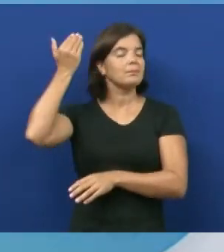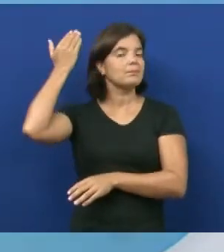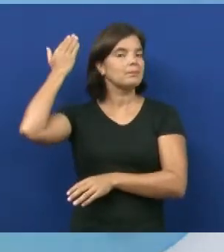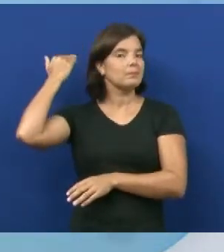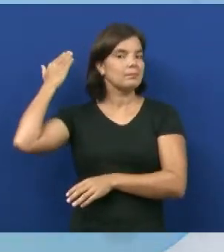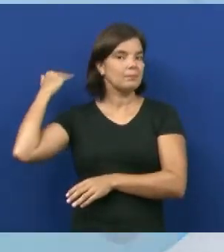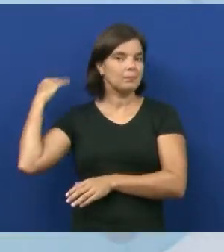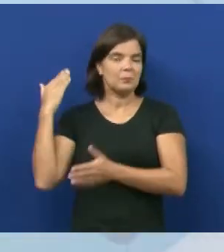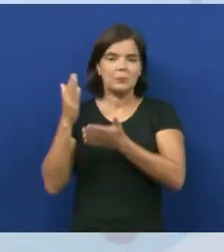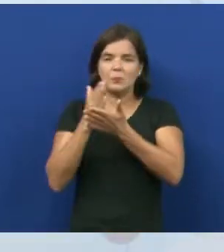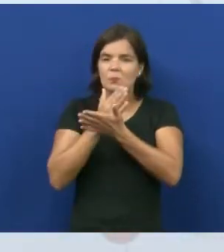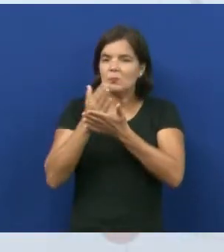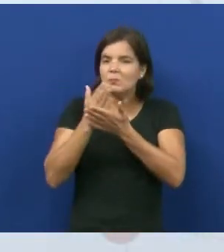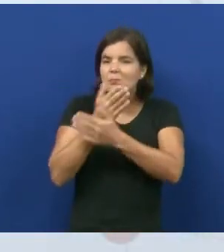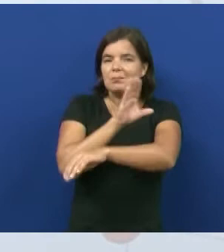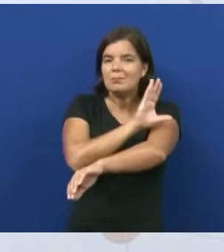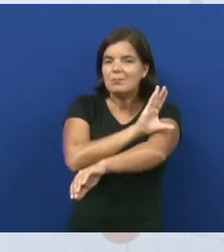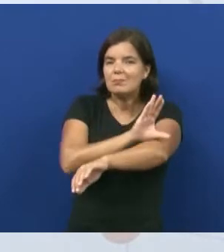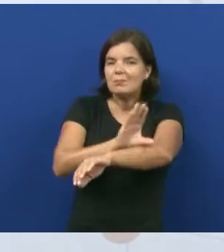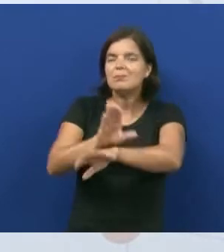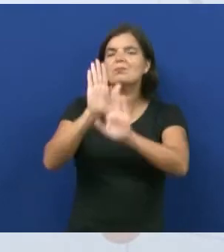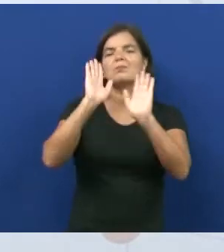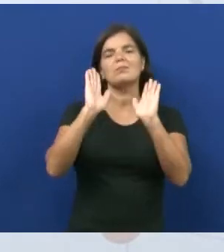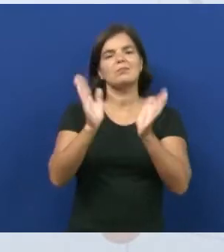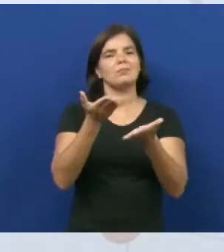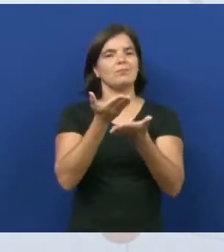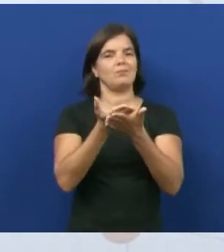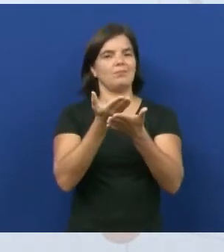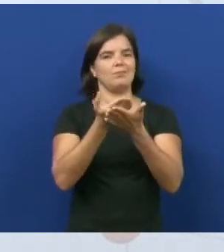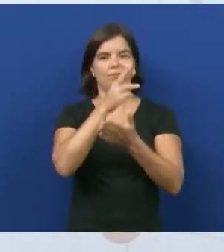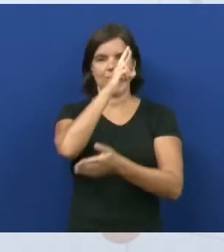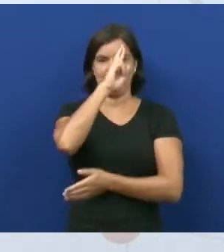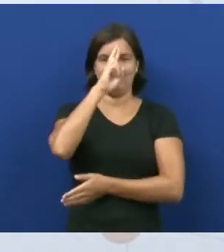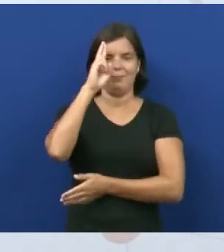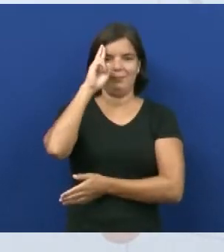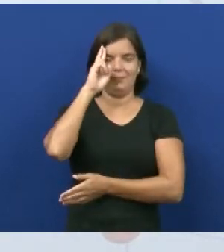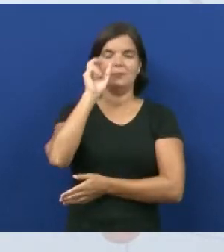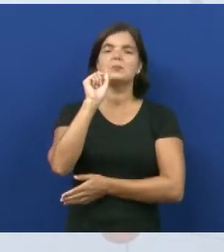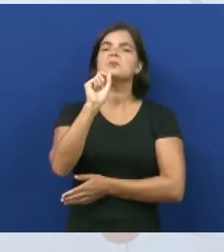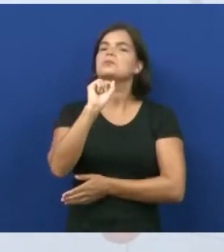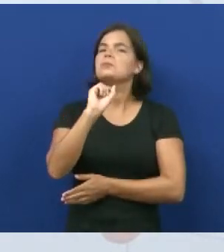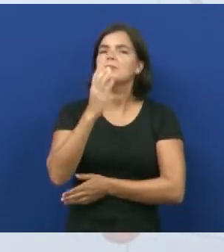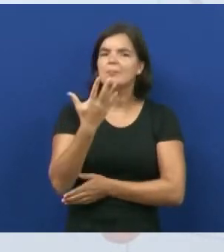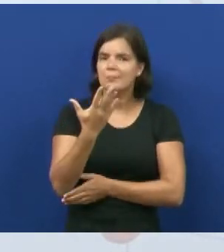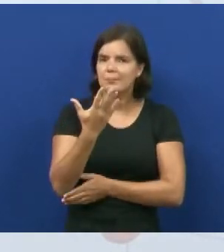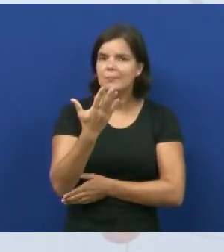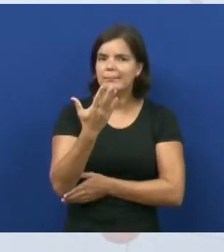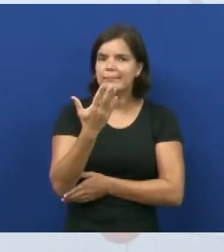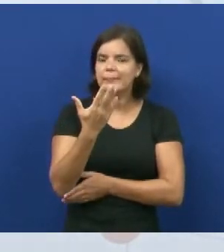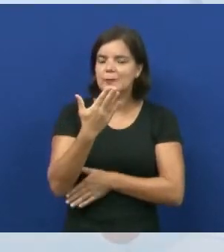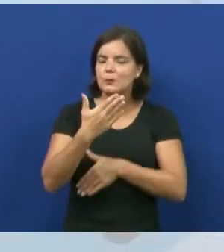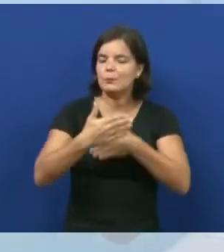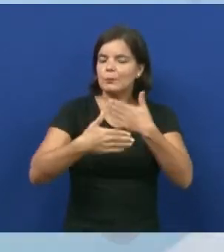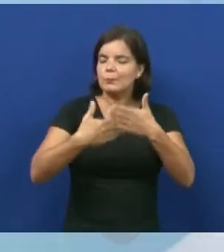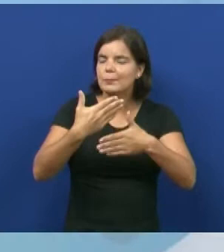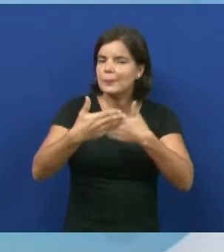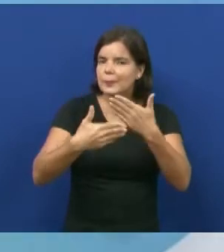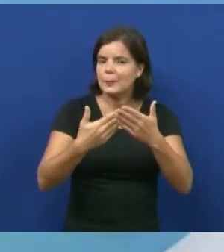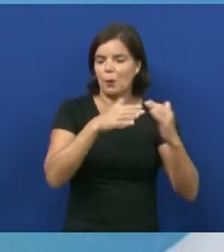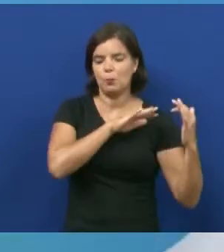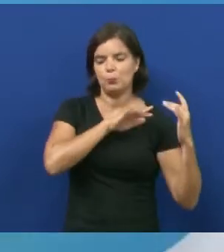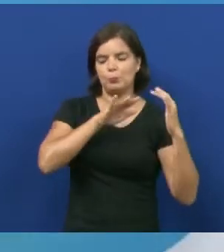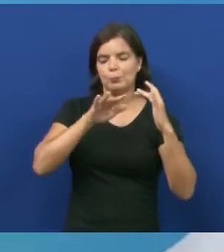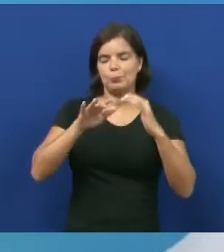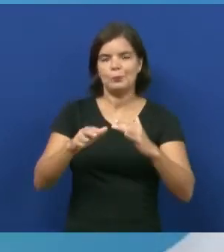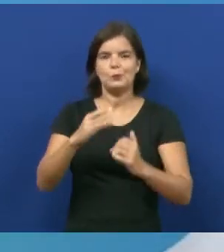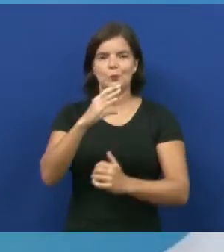retomasse alguns dos princípios que você já estudou nas aulas de história. O que acontece no processo de colonização? Esse processo